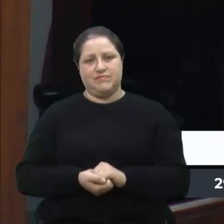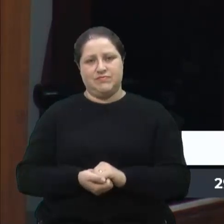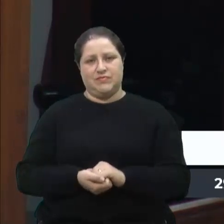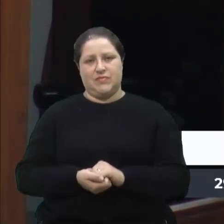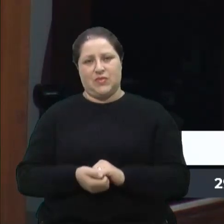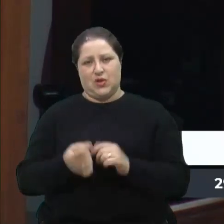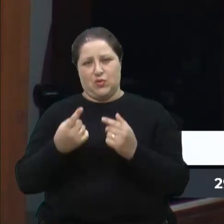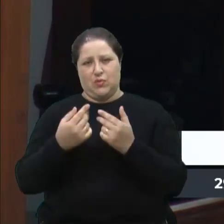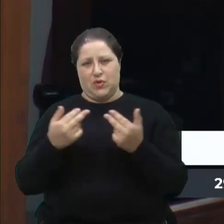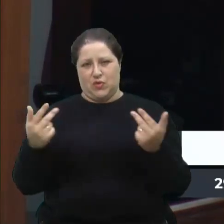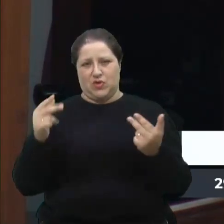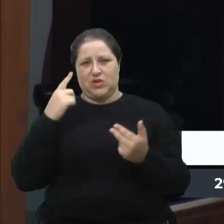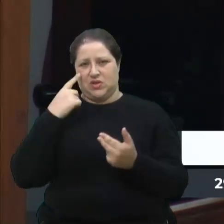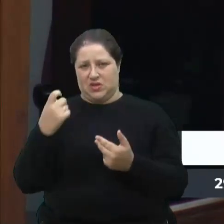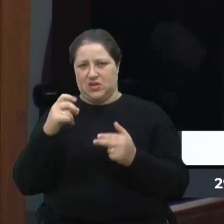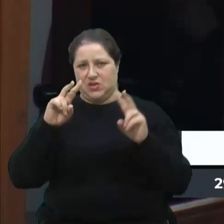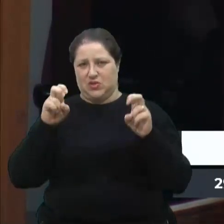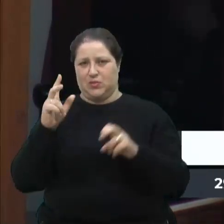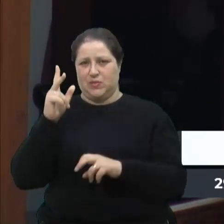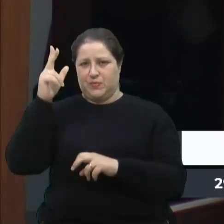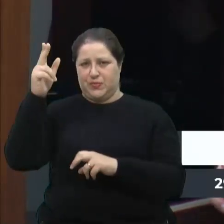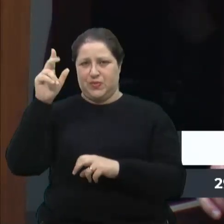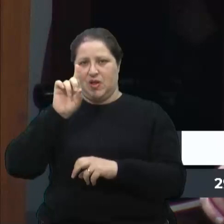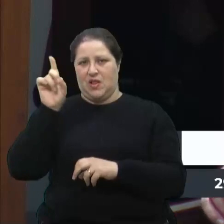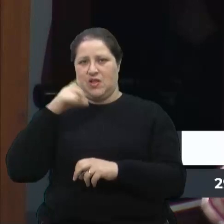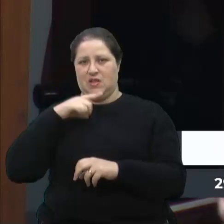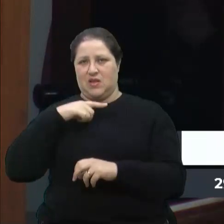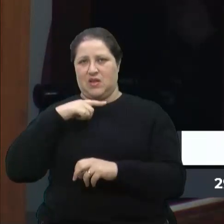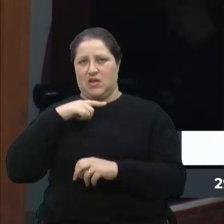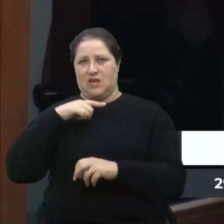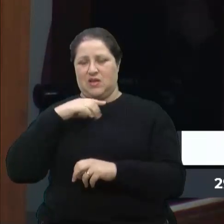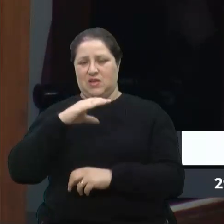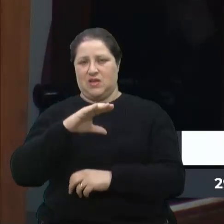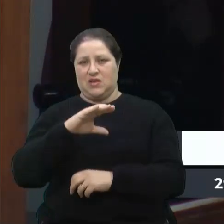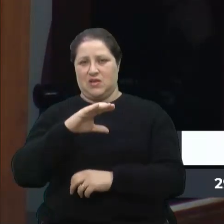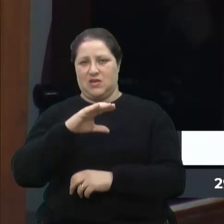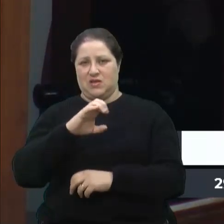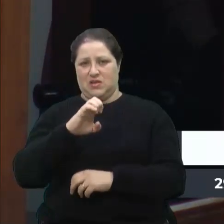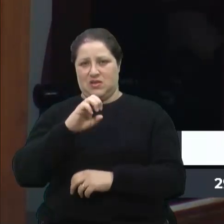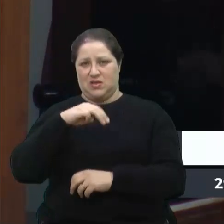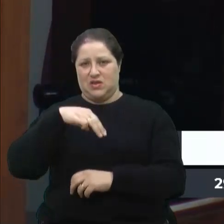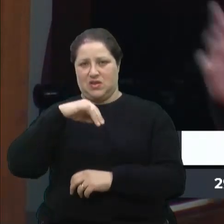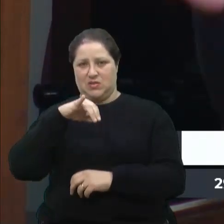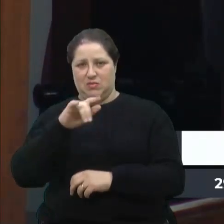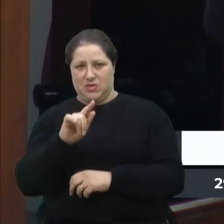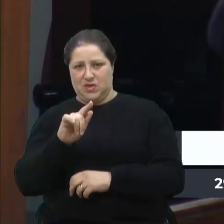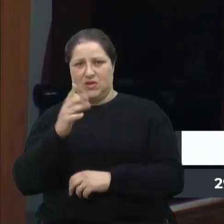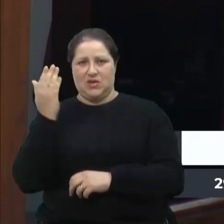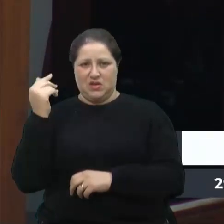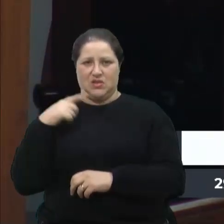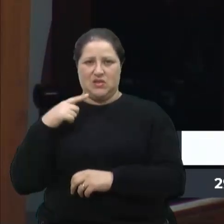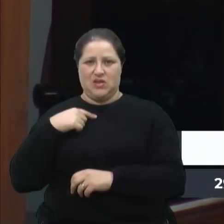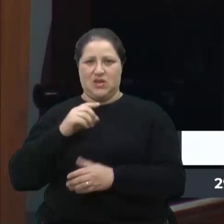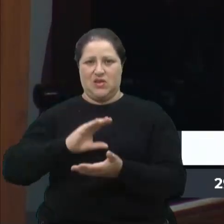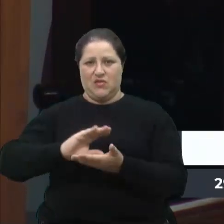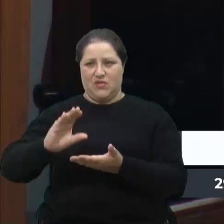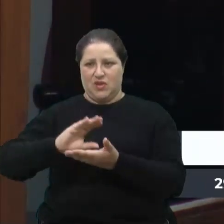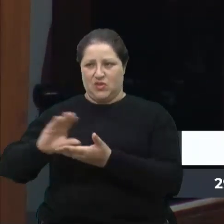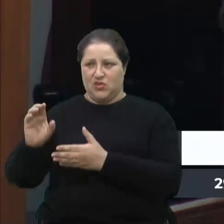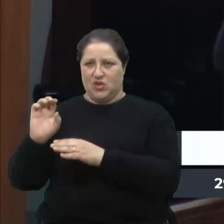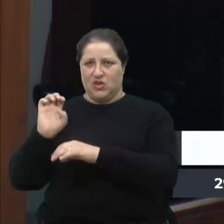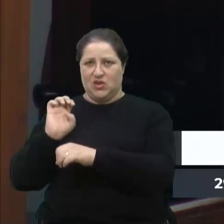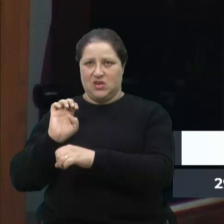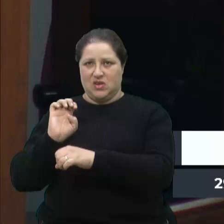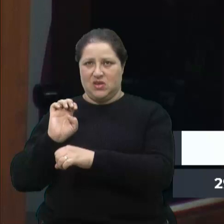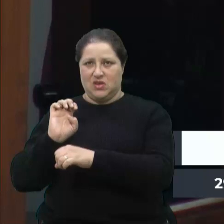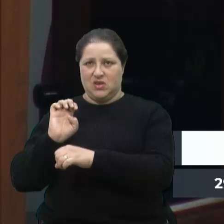Um caso bem interessante é da energia elétrica. Existe lá uma companhia chamada CEMIG, né? Que comandava, que investiu em vários estados, porque eles gostavam